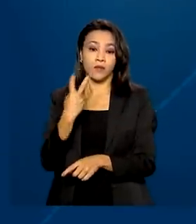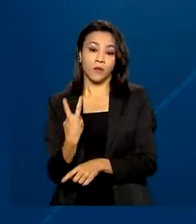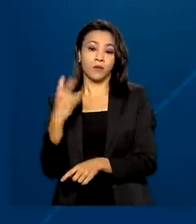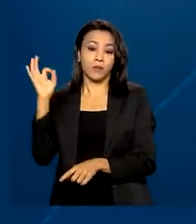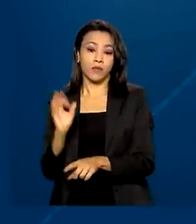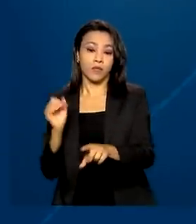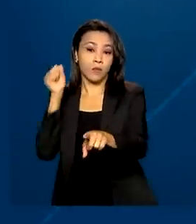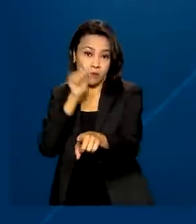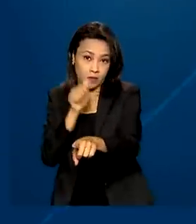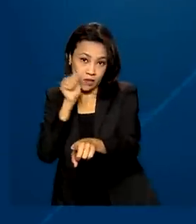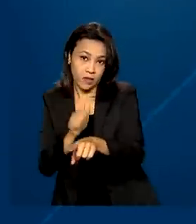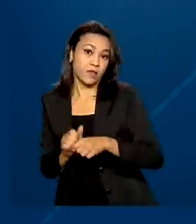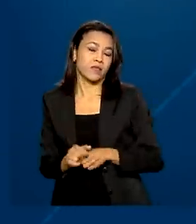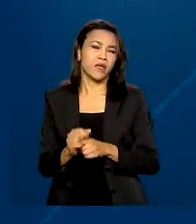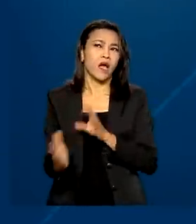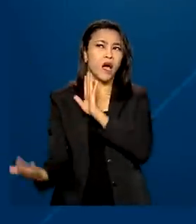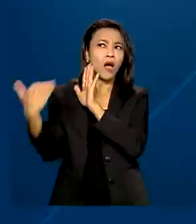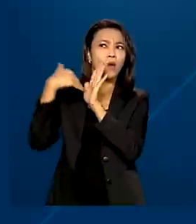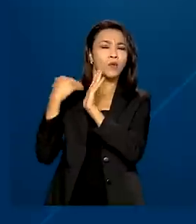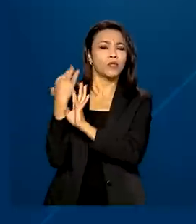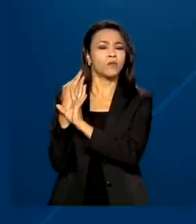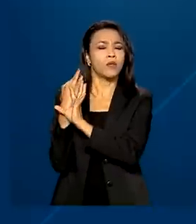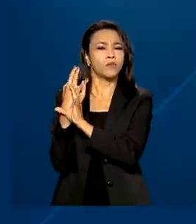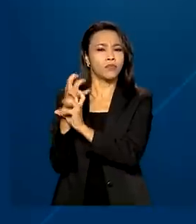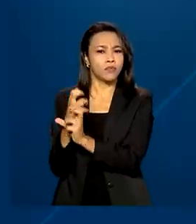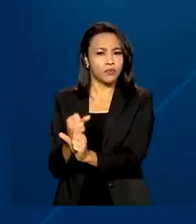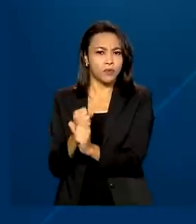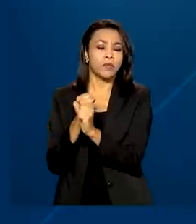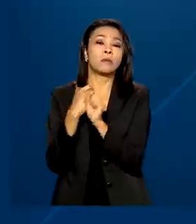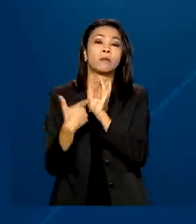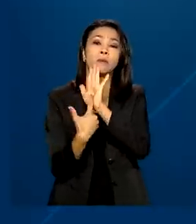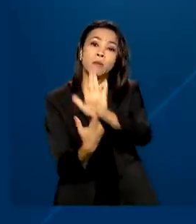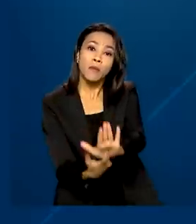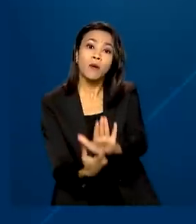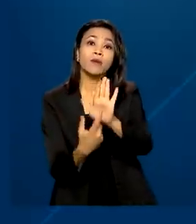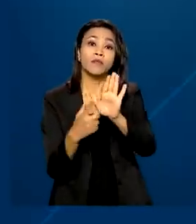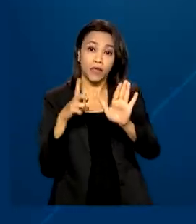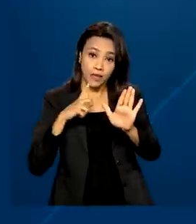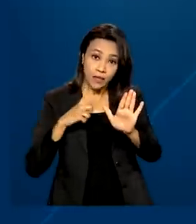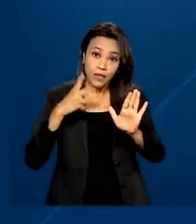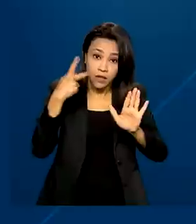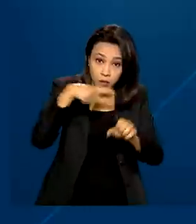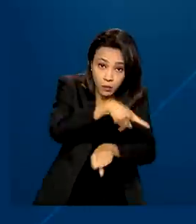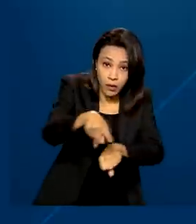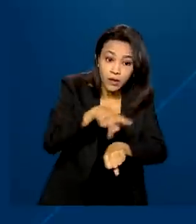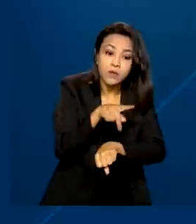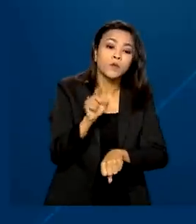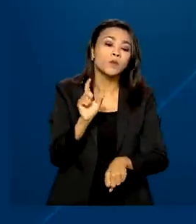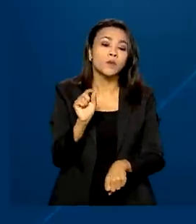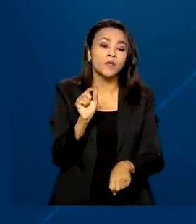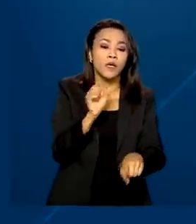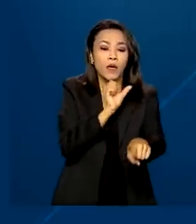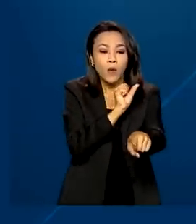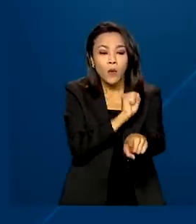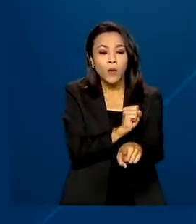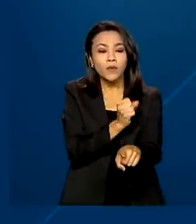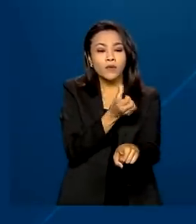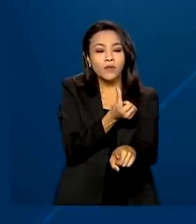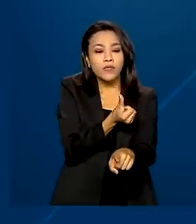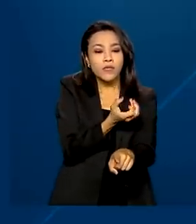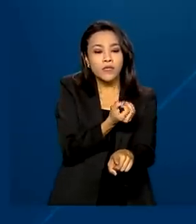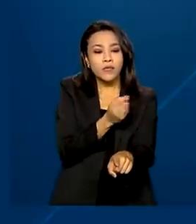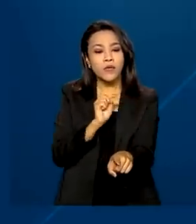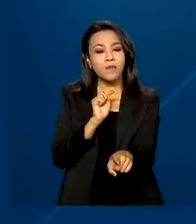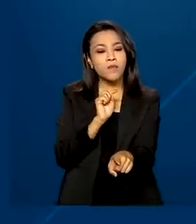Os dados do segundo balanço da coleta do Censo também mostram que existem no país 860 mil pessoas